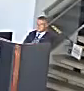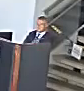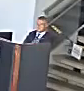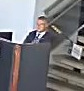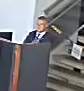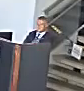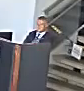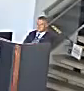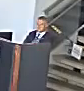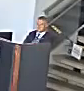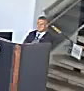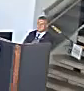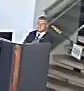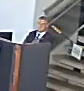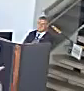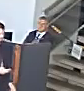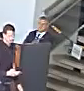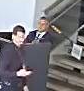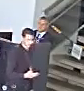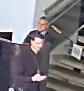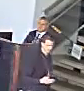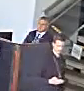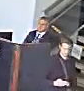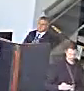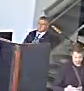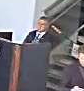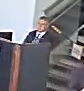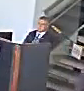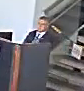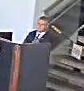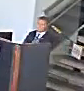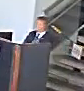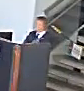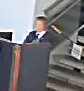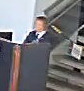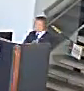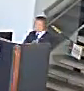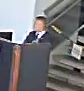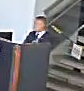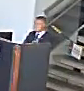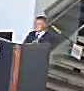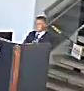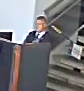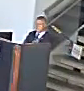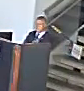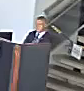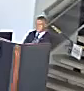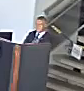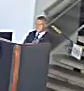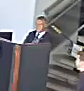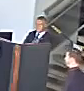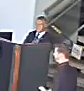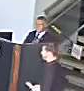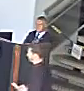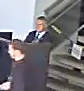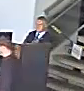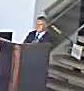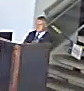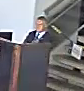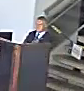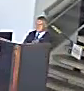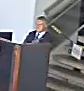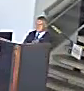Quero dizer inicialmente que estou realmente muito honrado como presidente da Comissão de